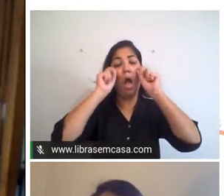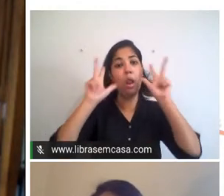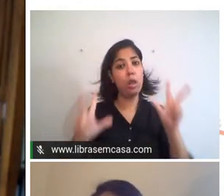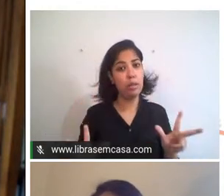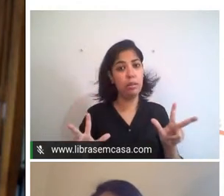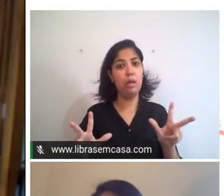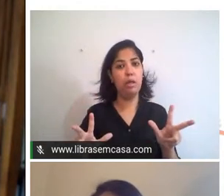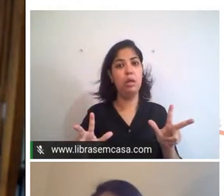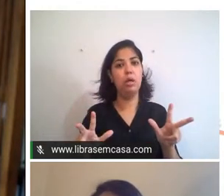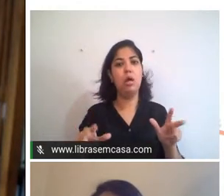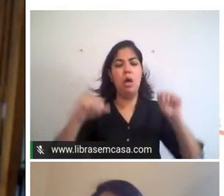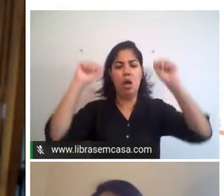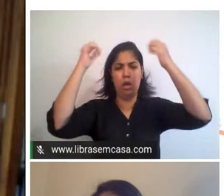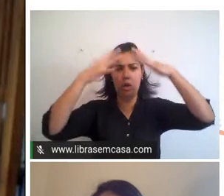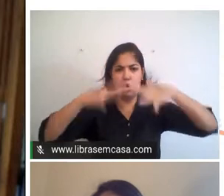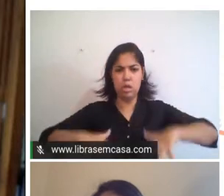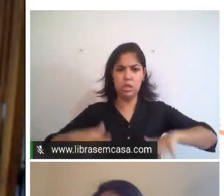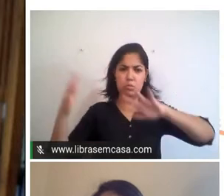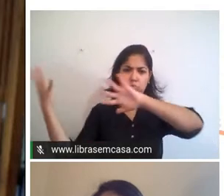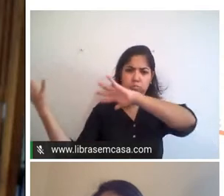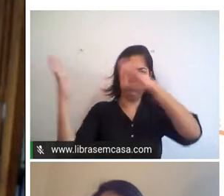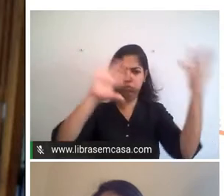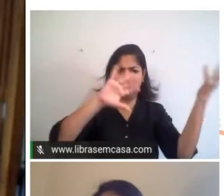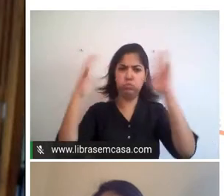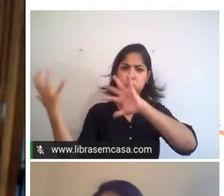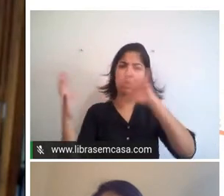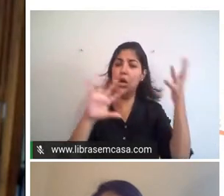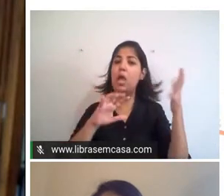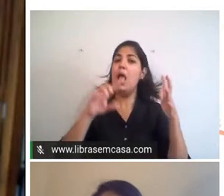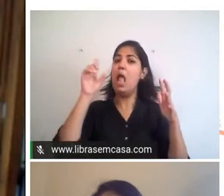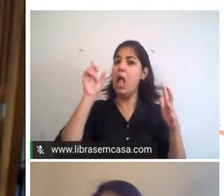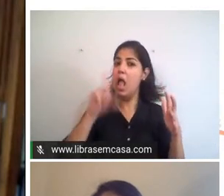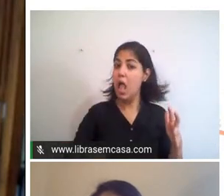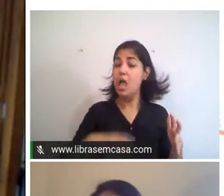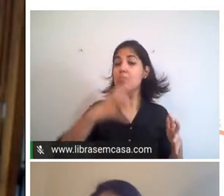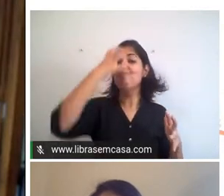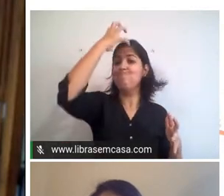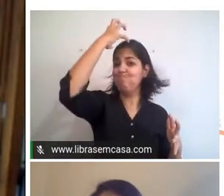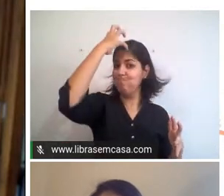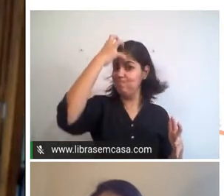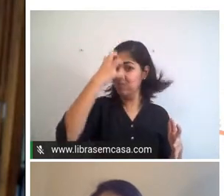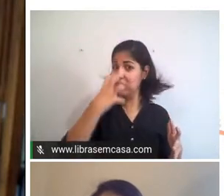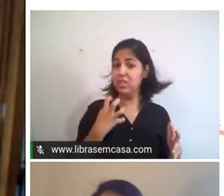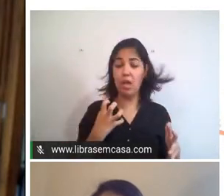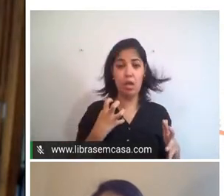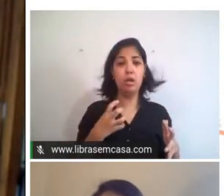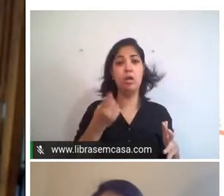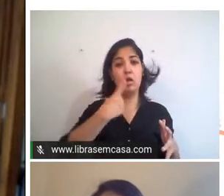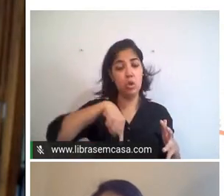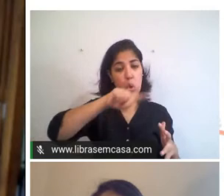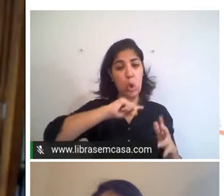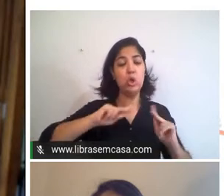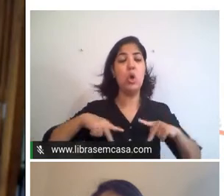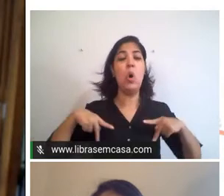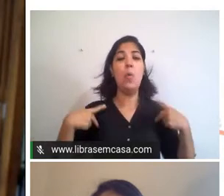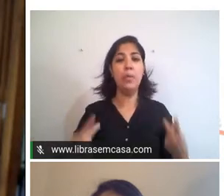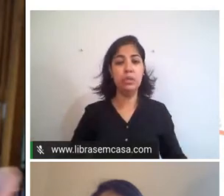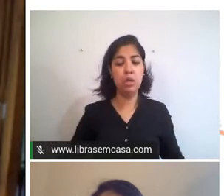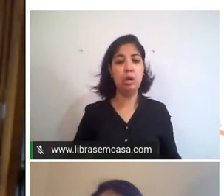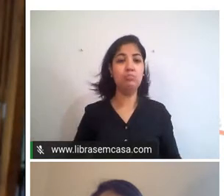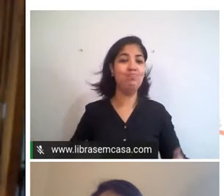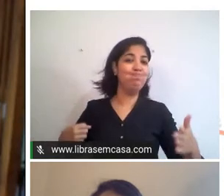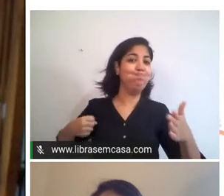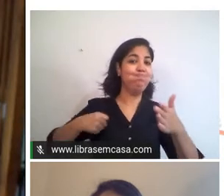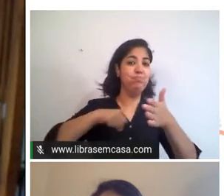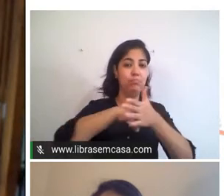crise climática é uma das crises certamente mais sérias que a nossa humanidade está travando nos 200